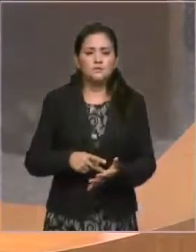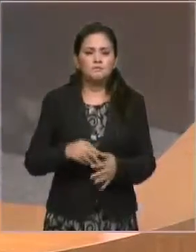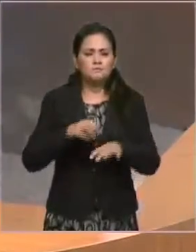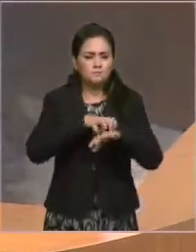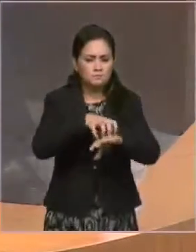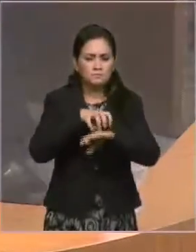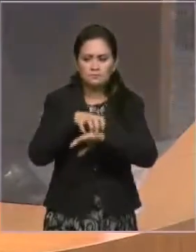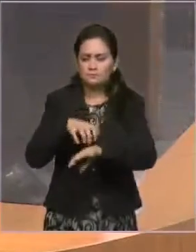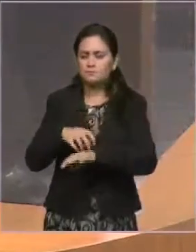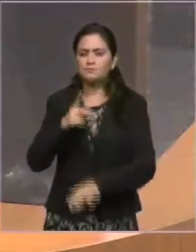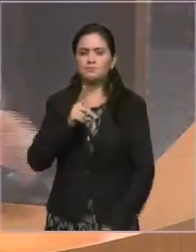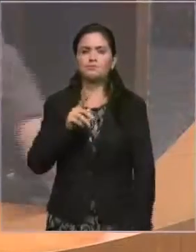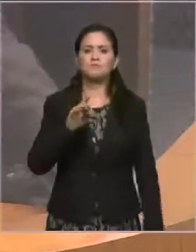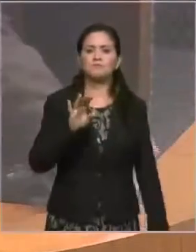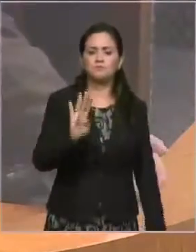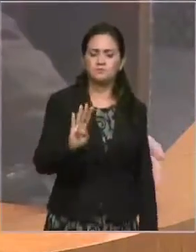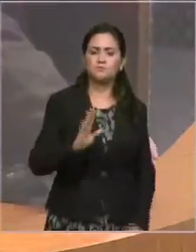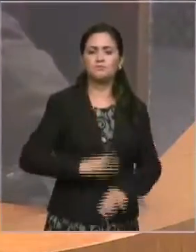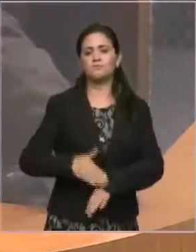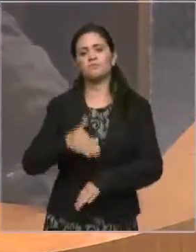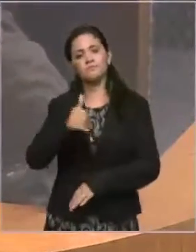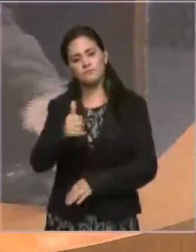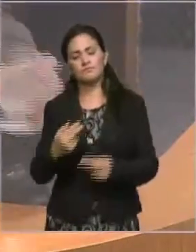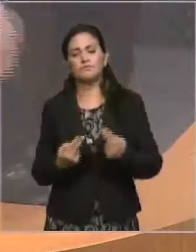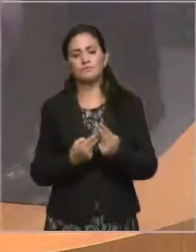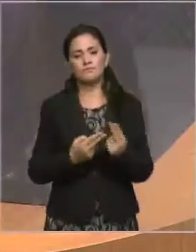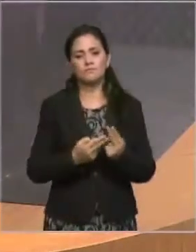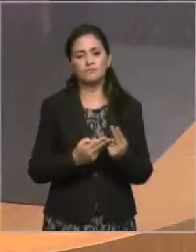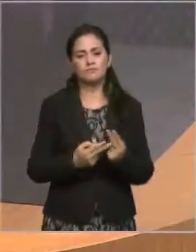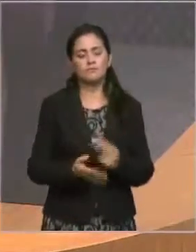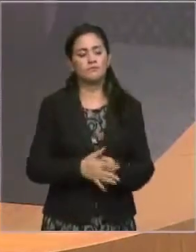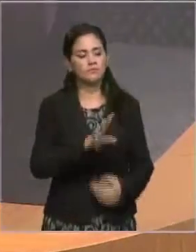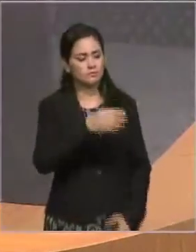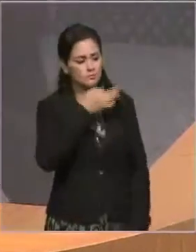cidade foi quebrado. Concedo a parte, deputado Edivaldo Holanda.